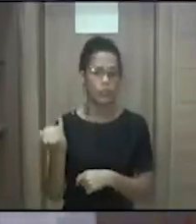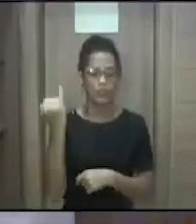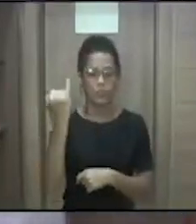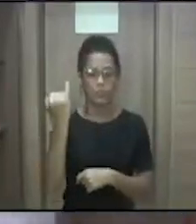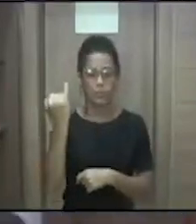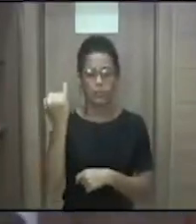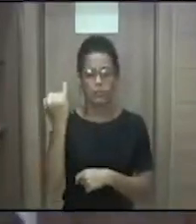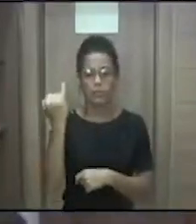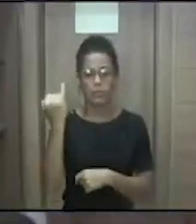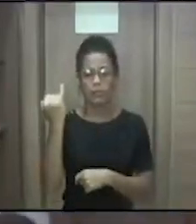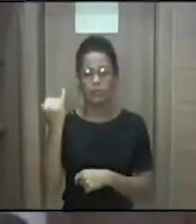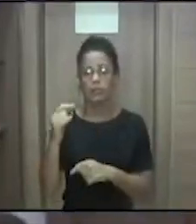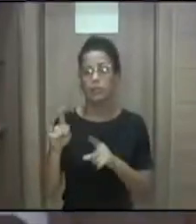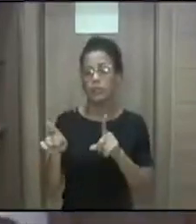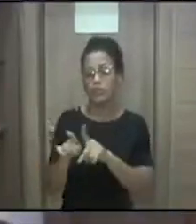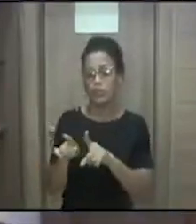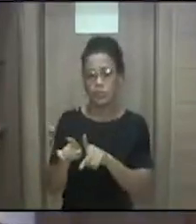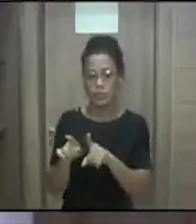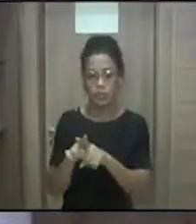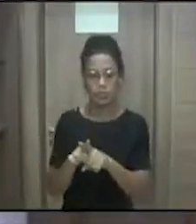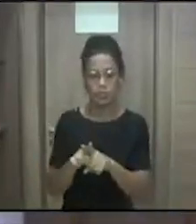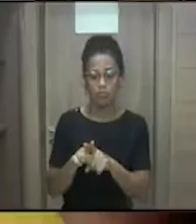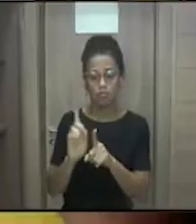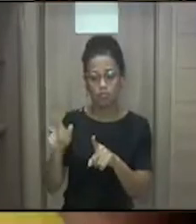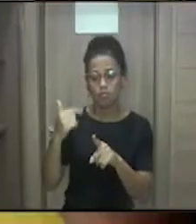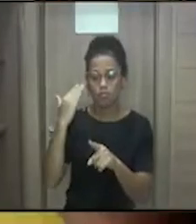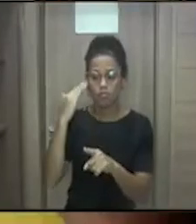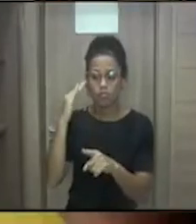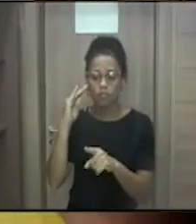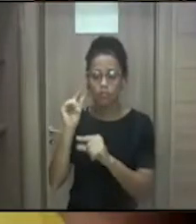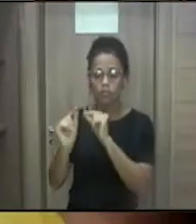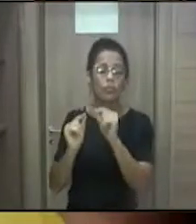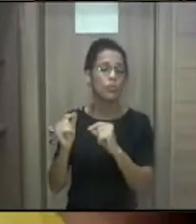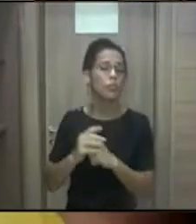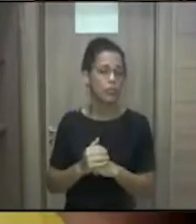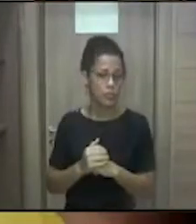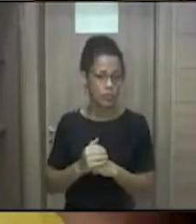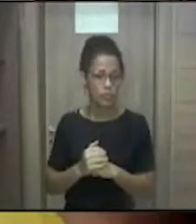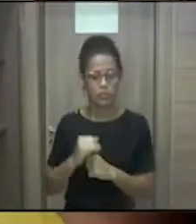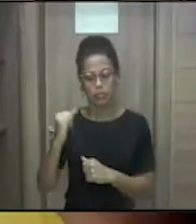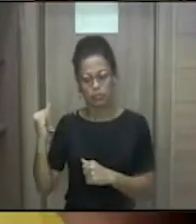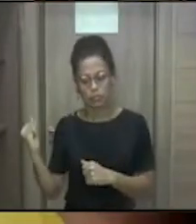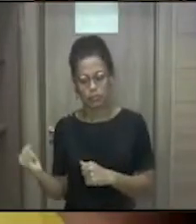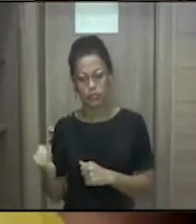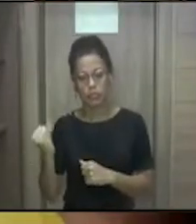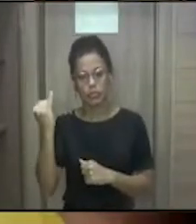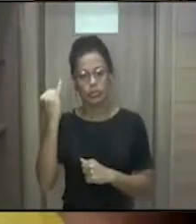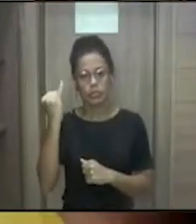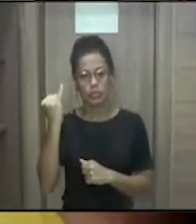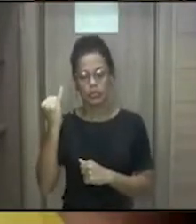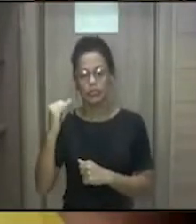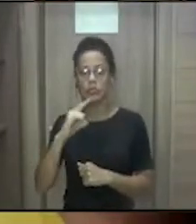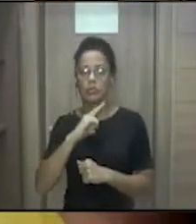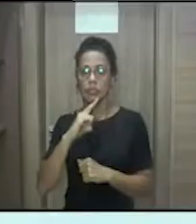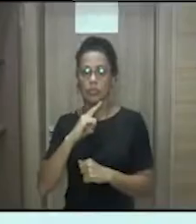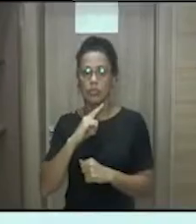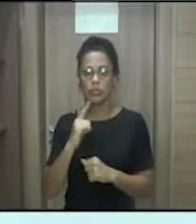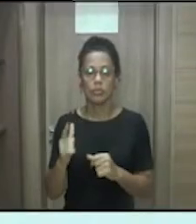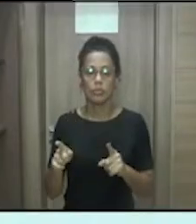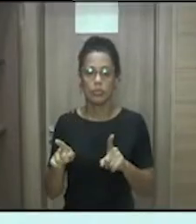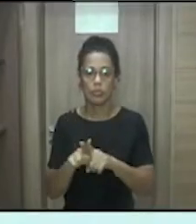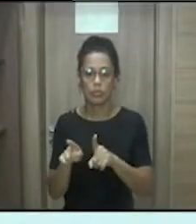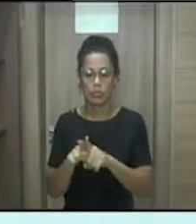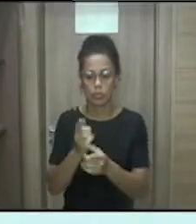importantes, né? E, nesse sentido, eu queria destacar a importância dessa construção com vários